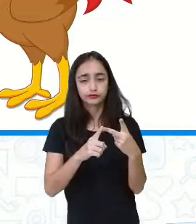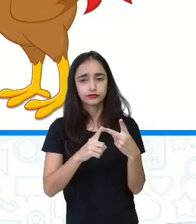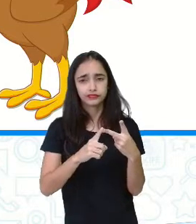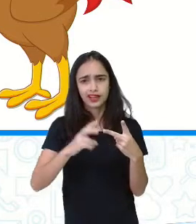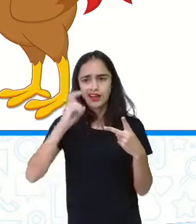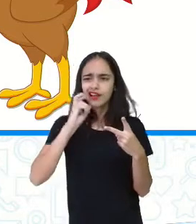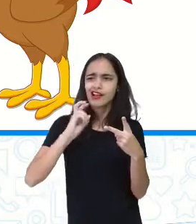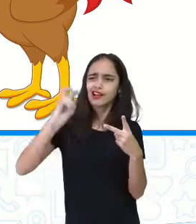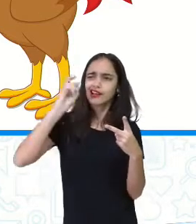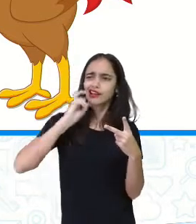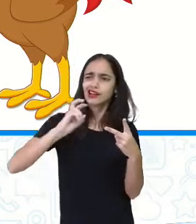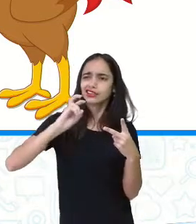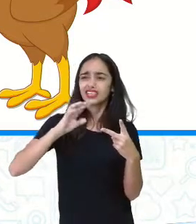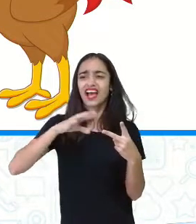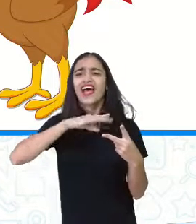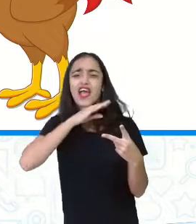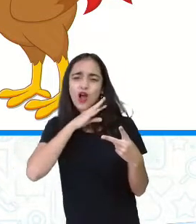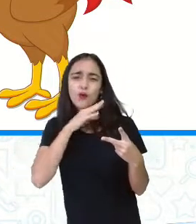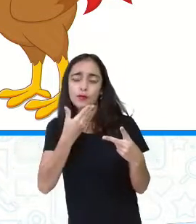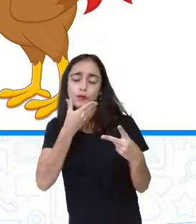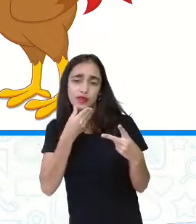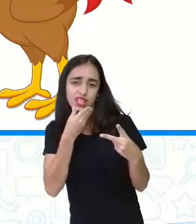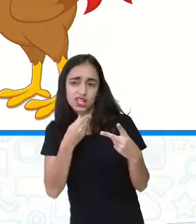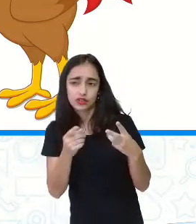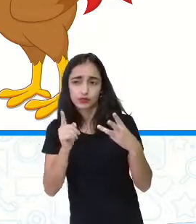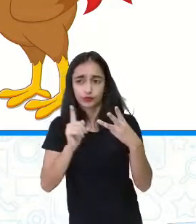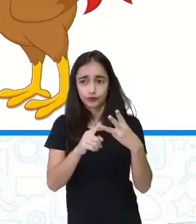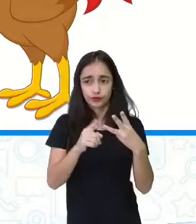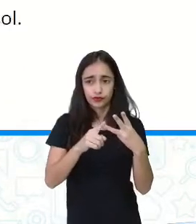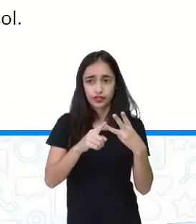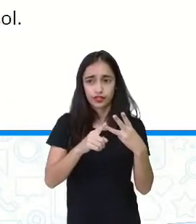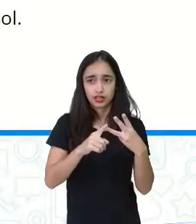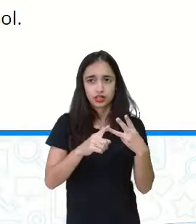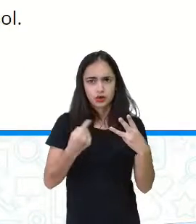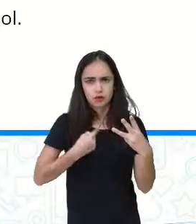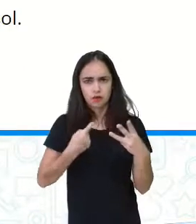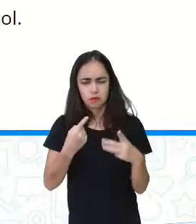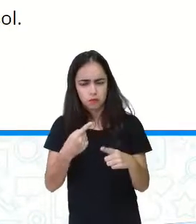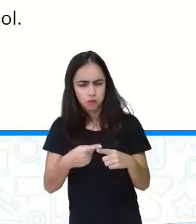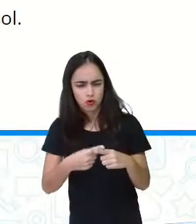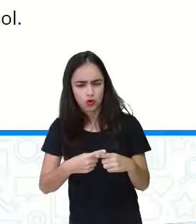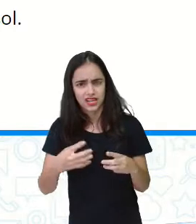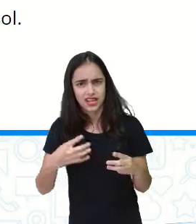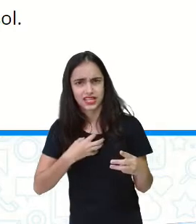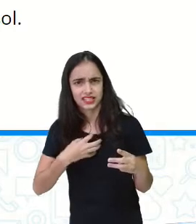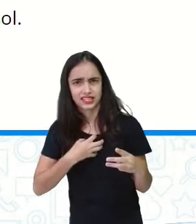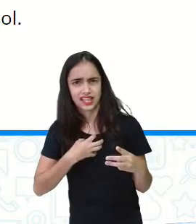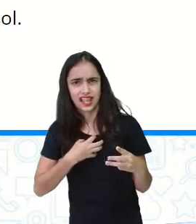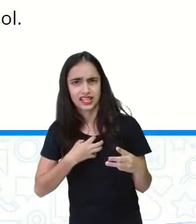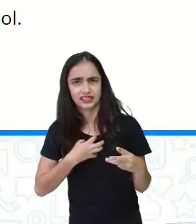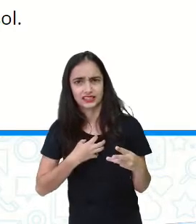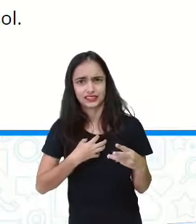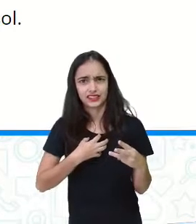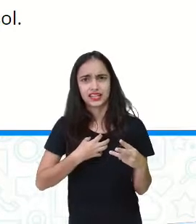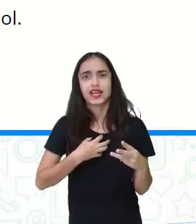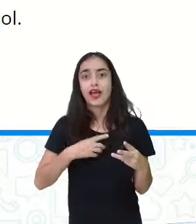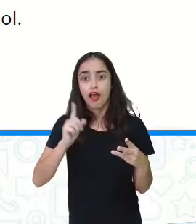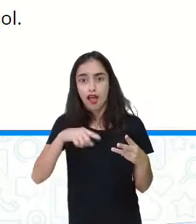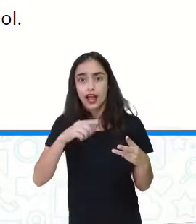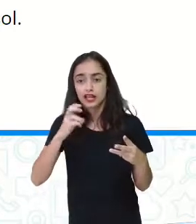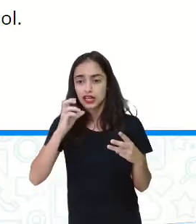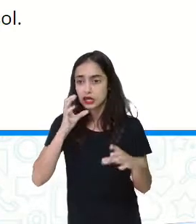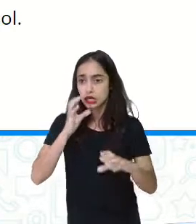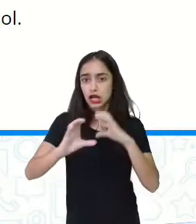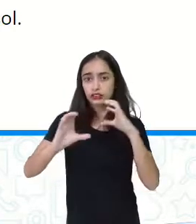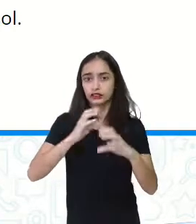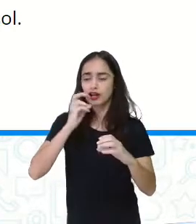cantar dê as galinhas precisam botar ovos professora bateu dúvida e aí você volta lá no texto